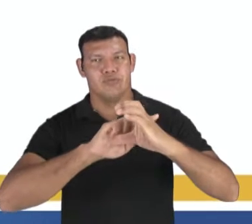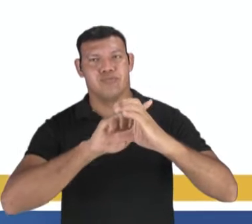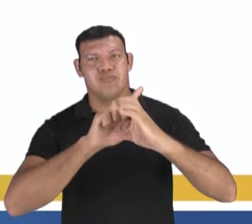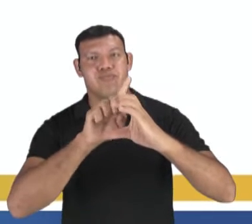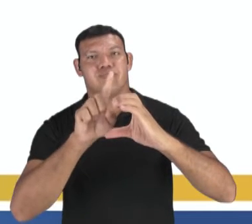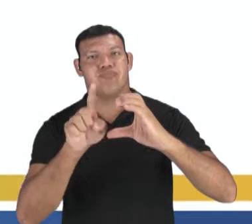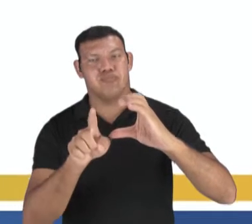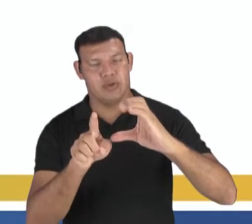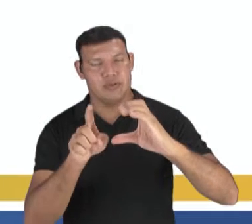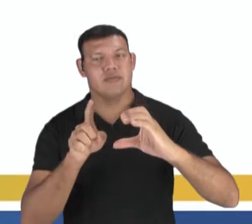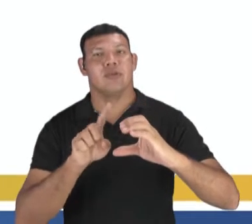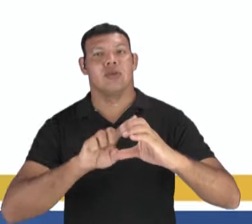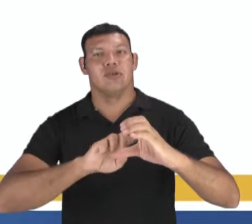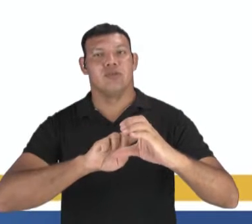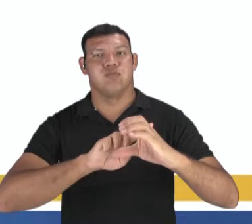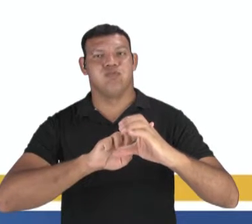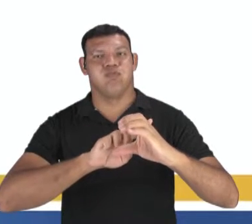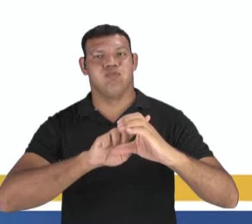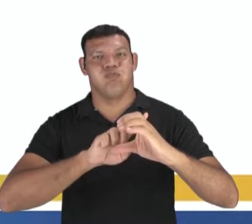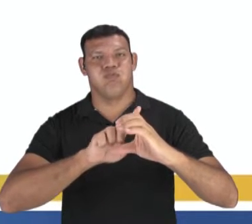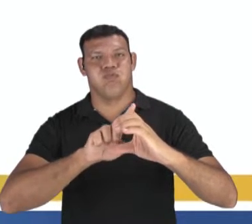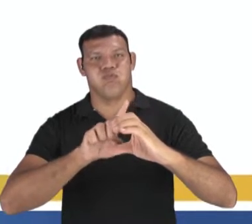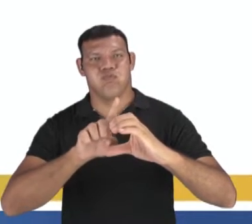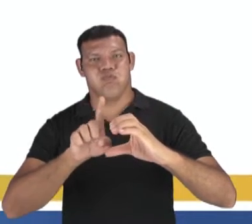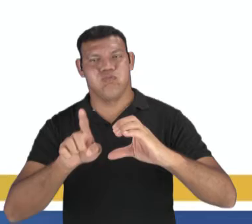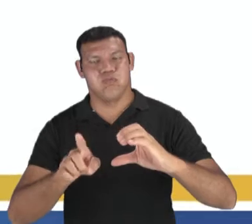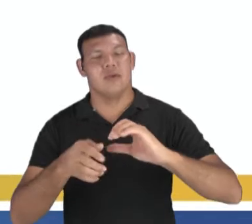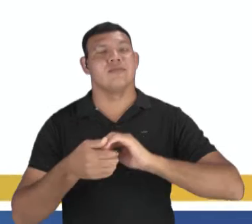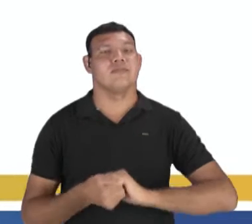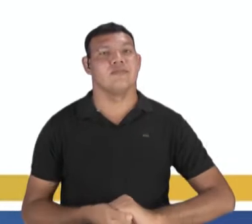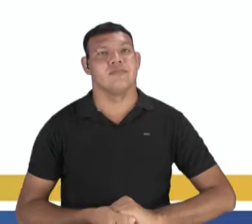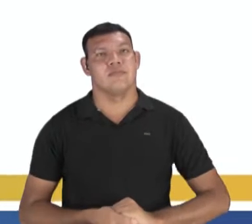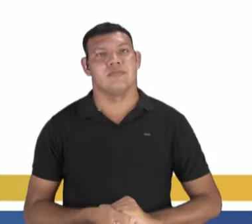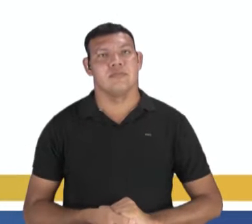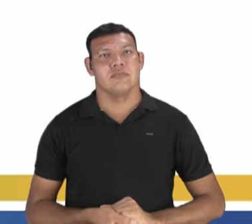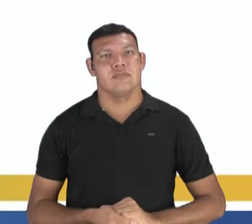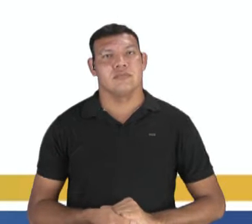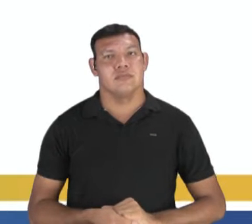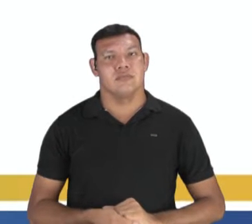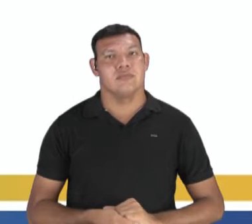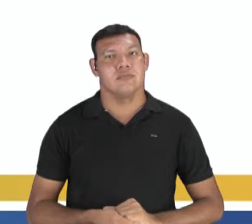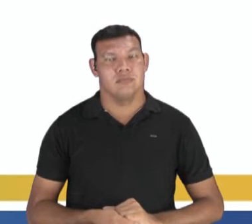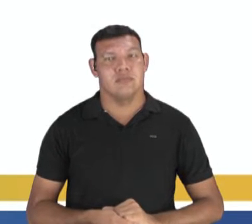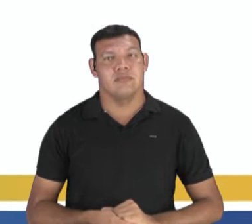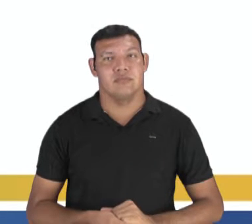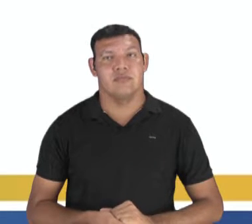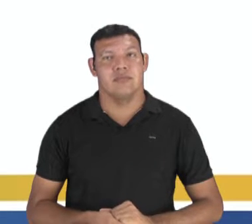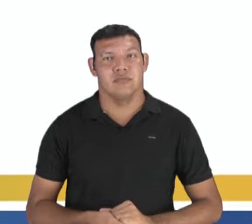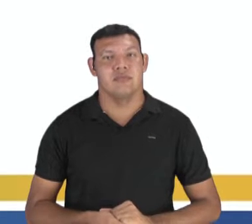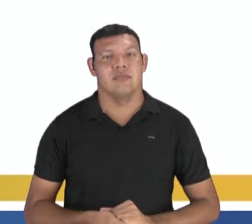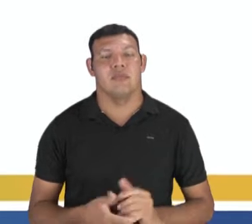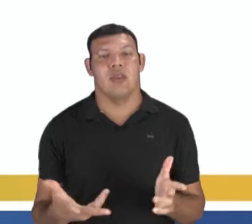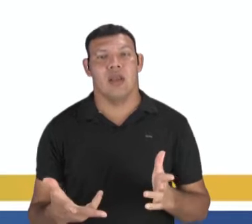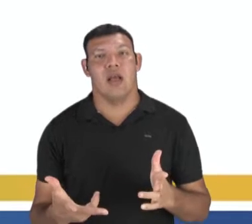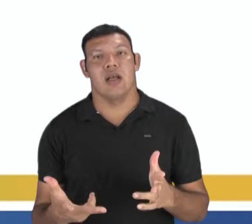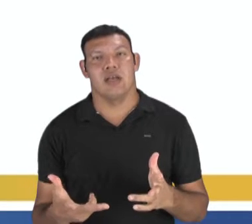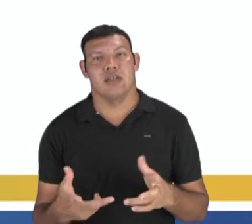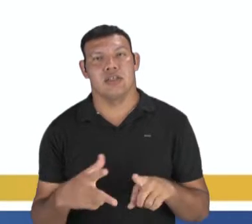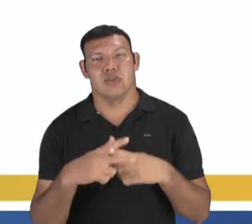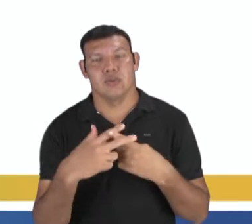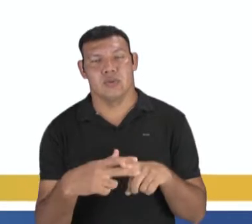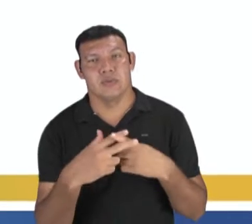escalar constante, ou seja, os dois vão com a mesma velocidade. Os sensores eletrônicos distribuídos ao longo do